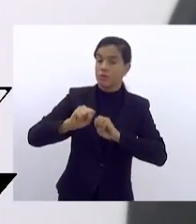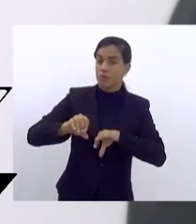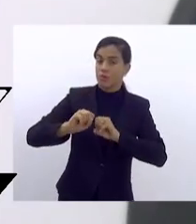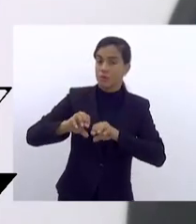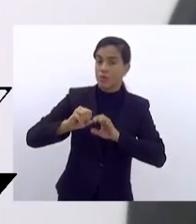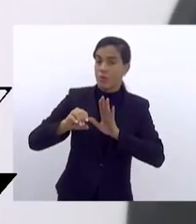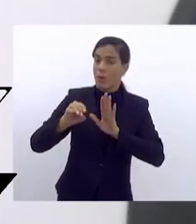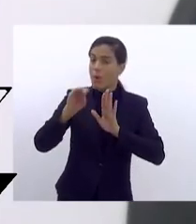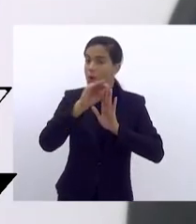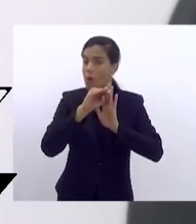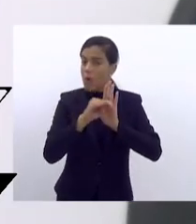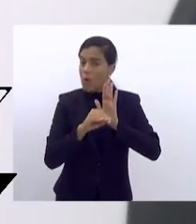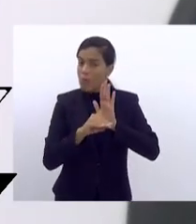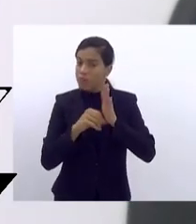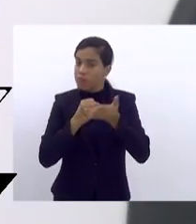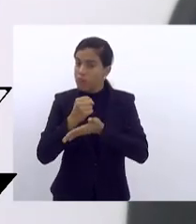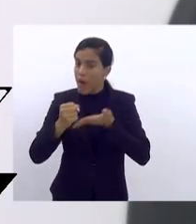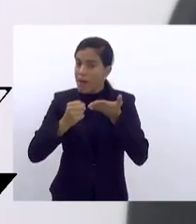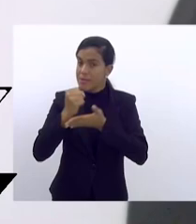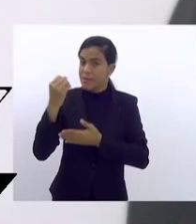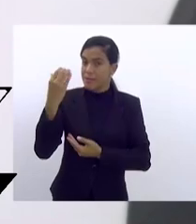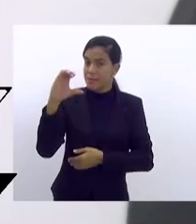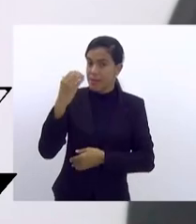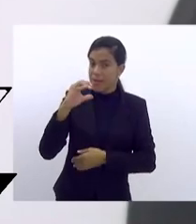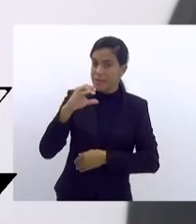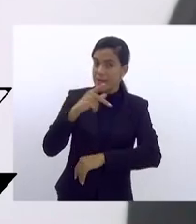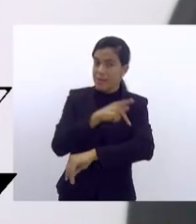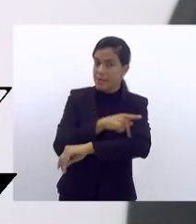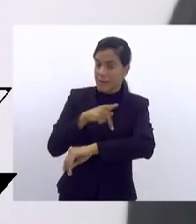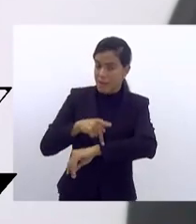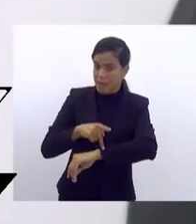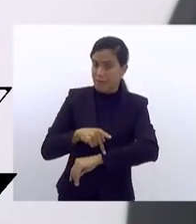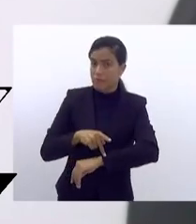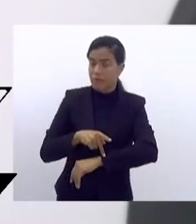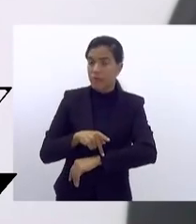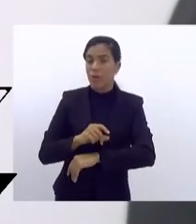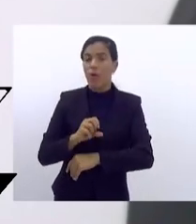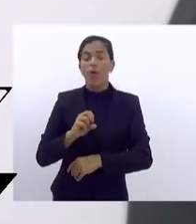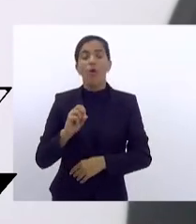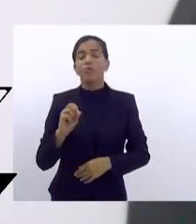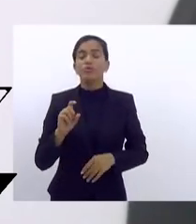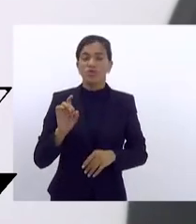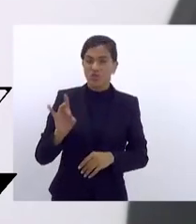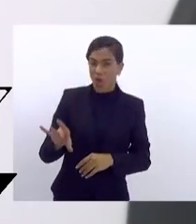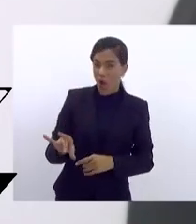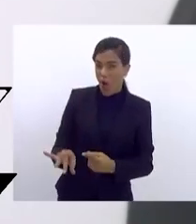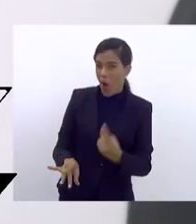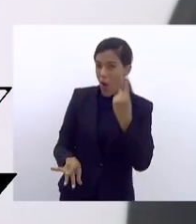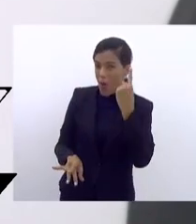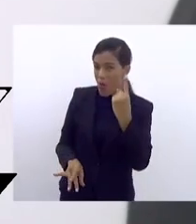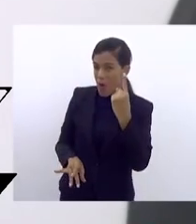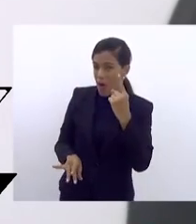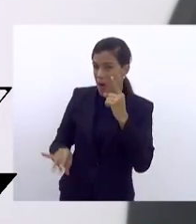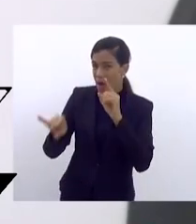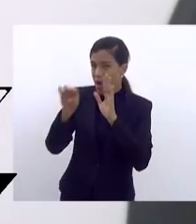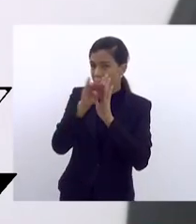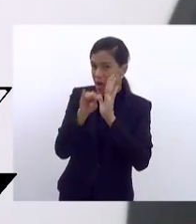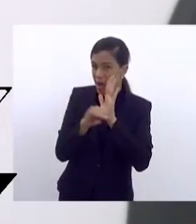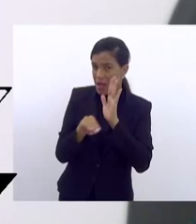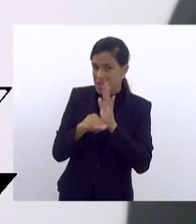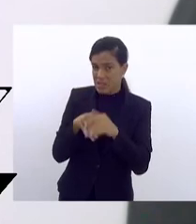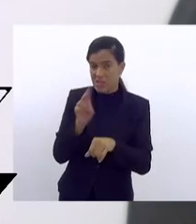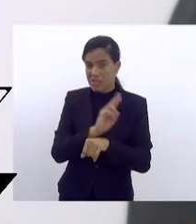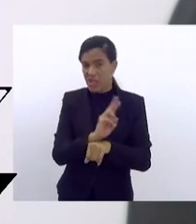pautado na ciência e nas questões pedagógicas seja única exclusivamente pautado na